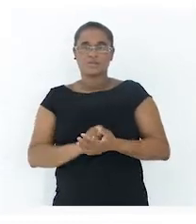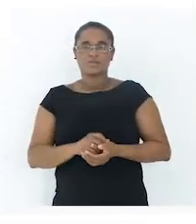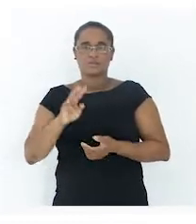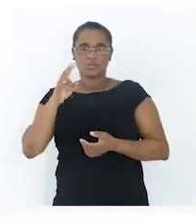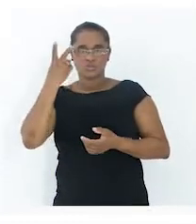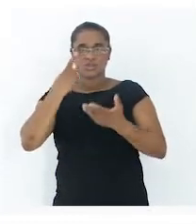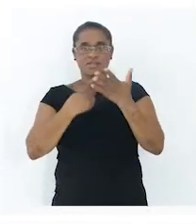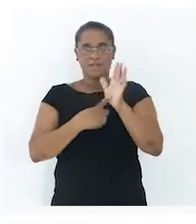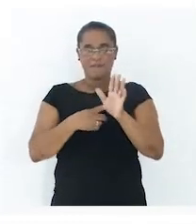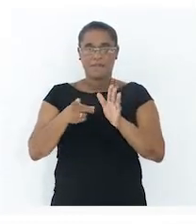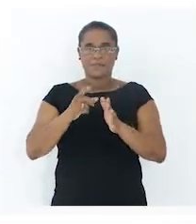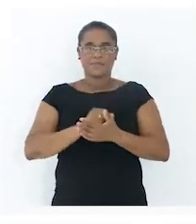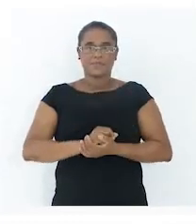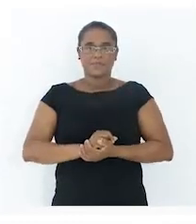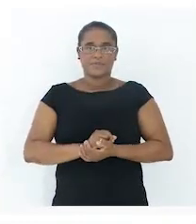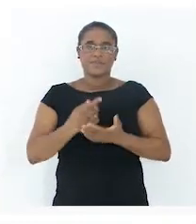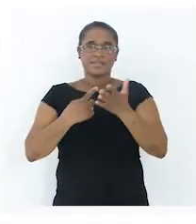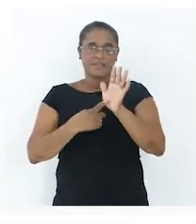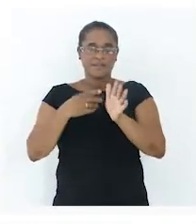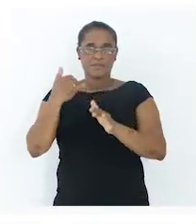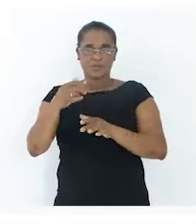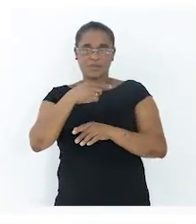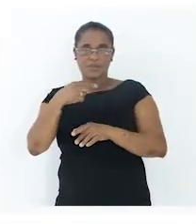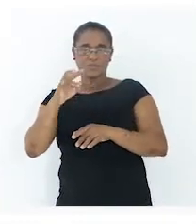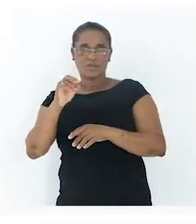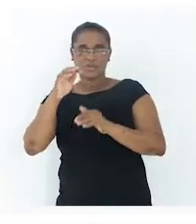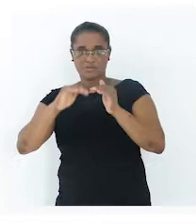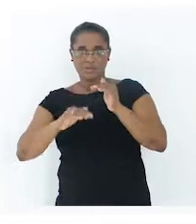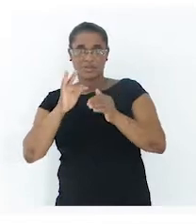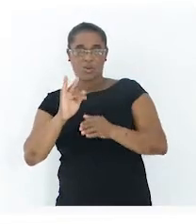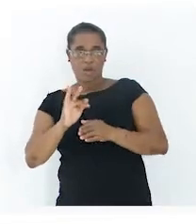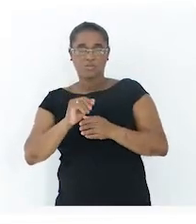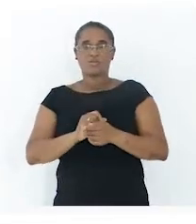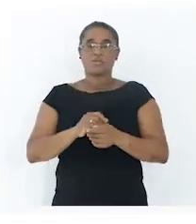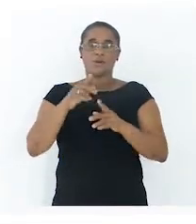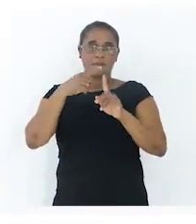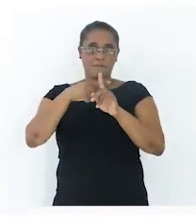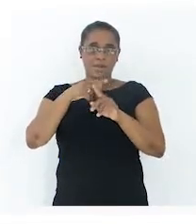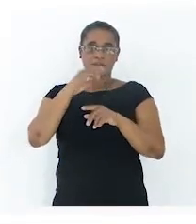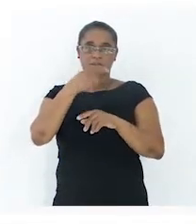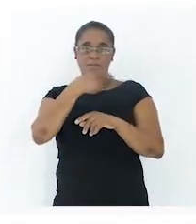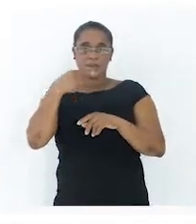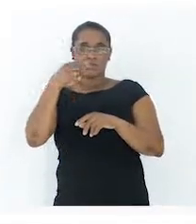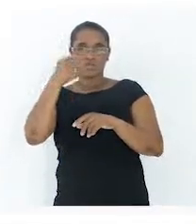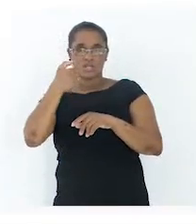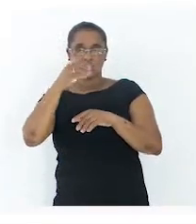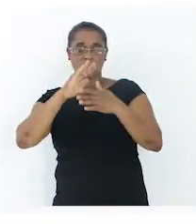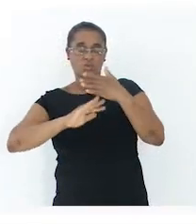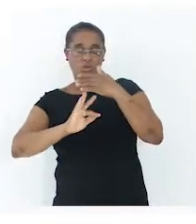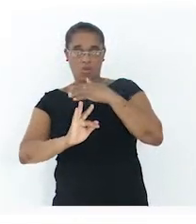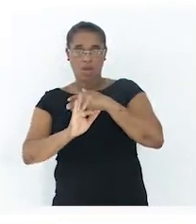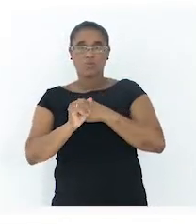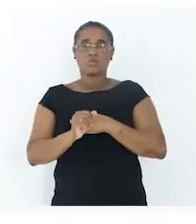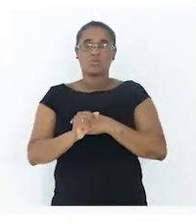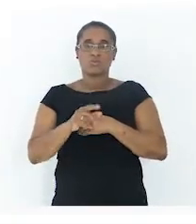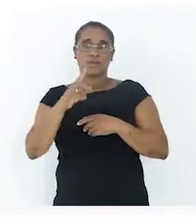segundo exemplo. Exemplo 2, menos 3 sobre 4 mais menos 5 sobre 4. Atenção,